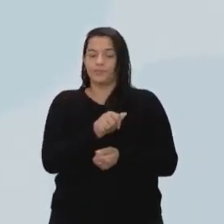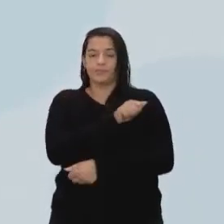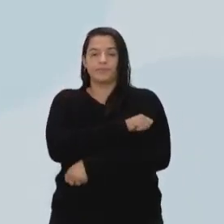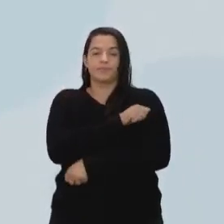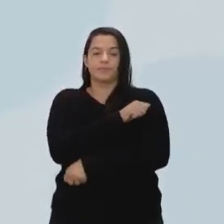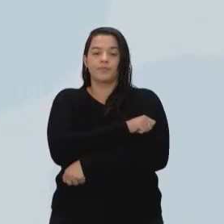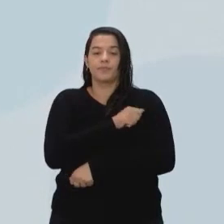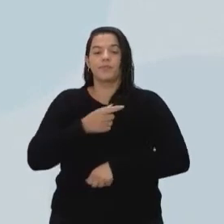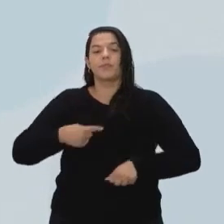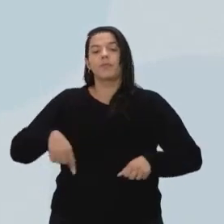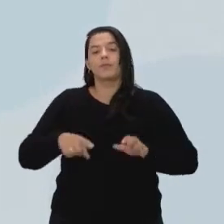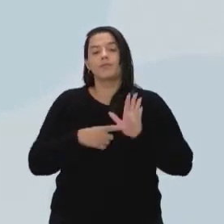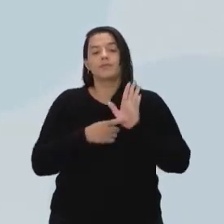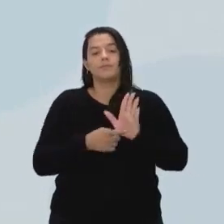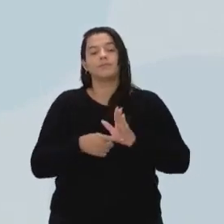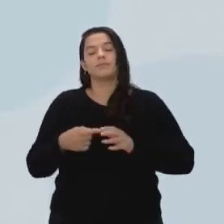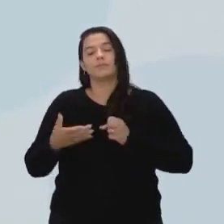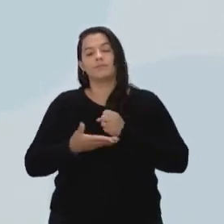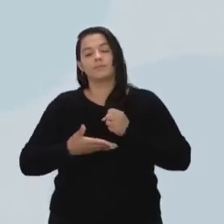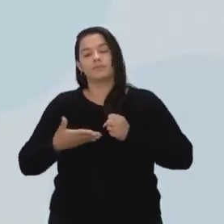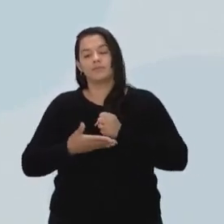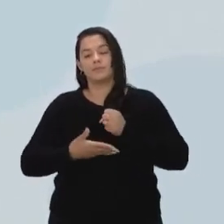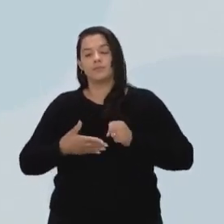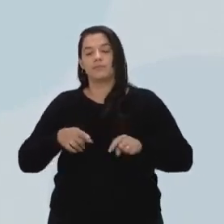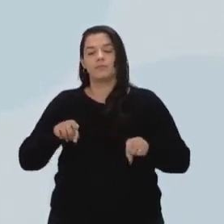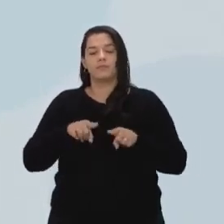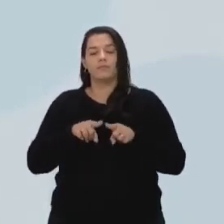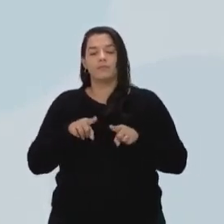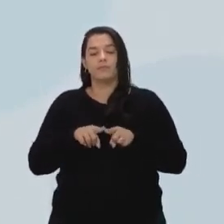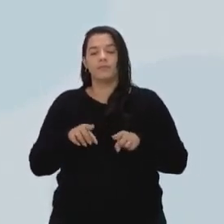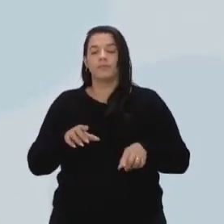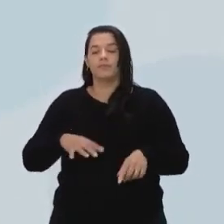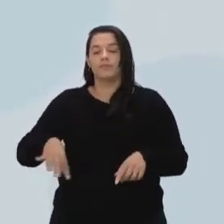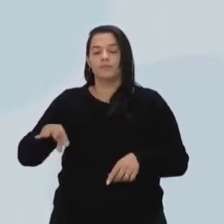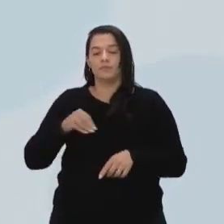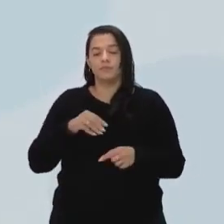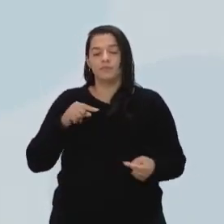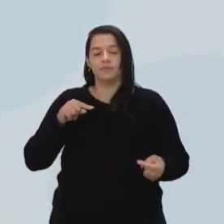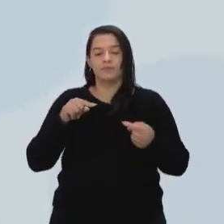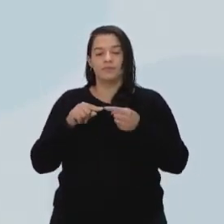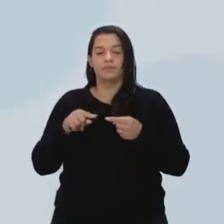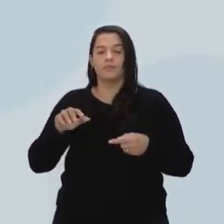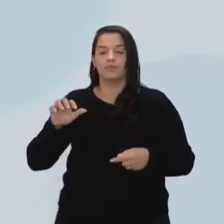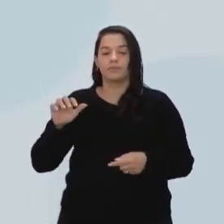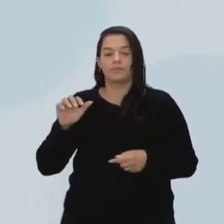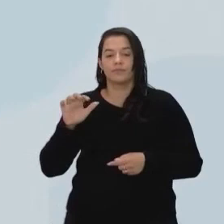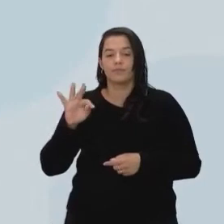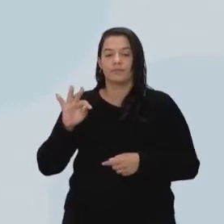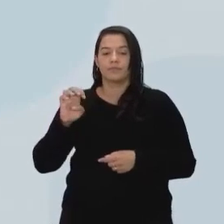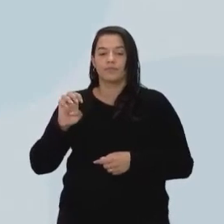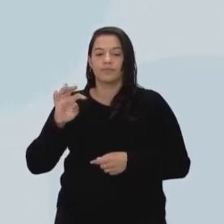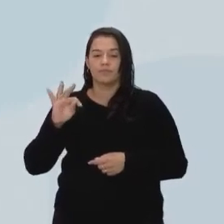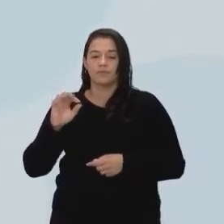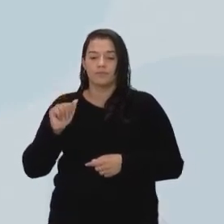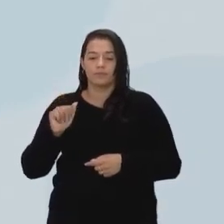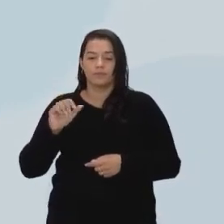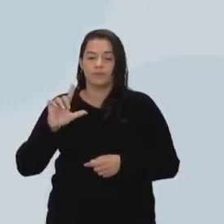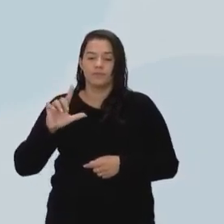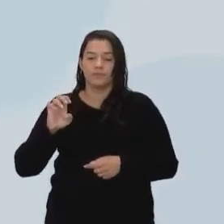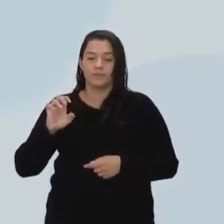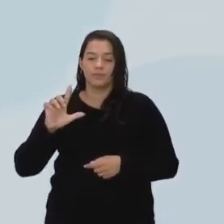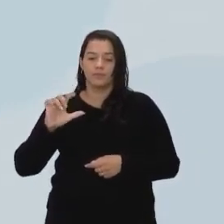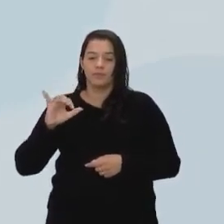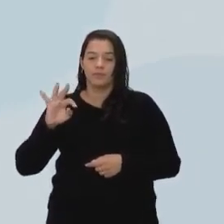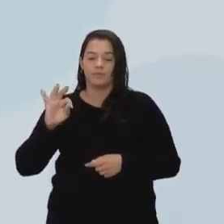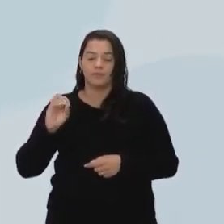então representa a unidade básica fundamental dos silicatos, que é o tetraédrico de sílica, que é